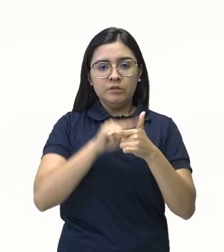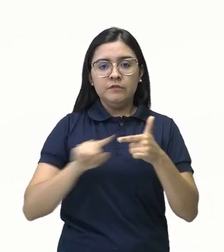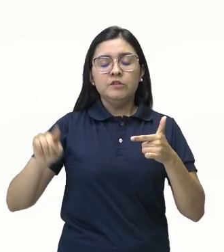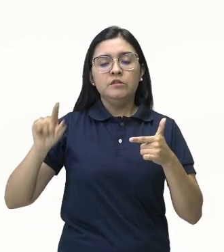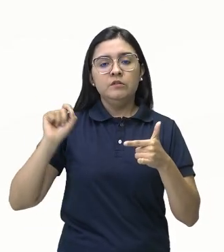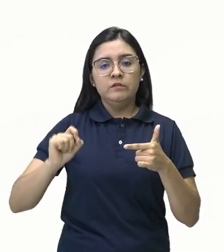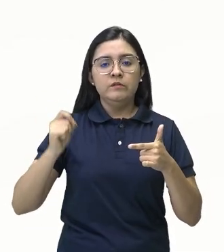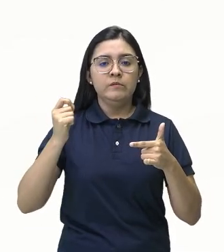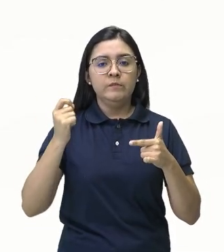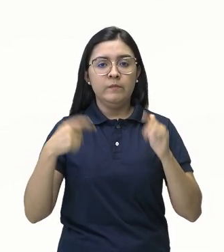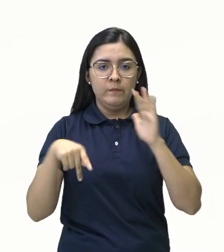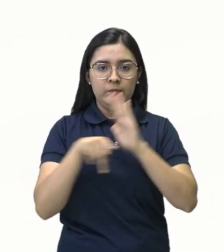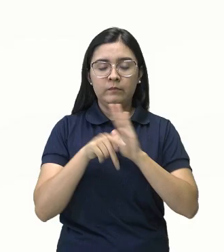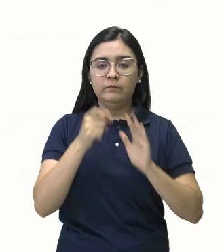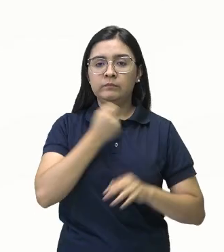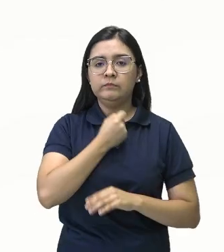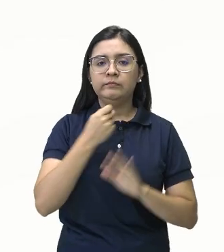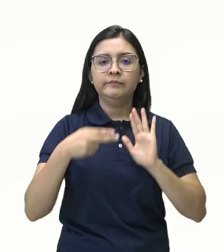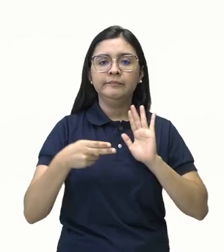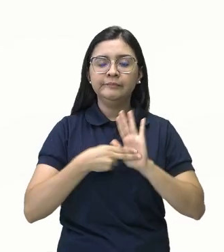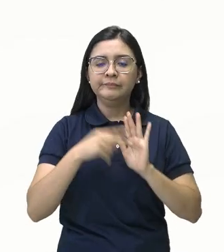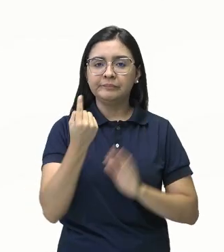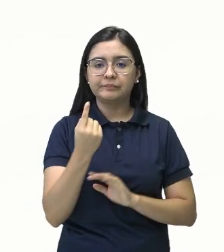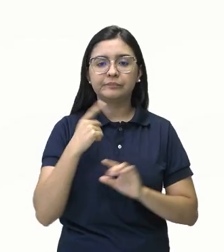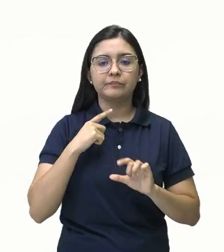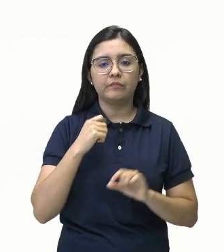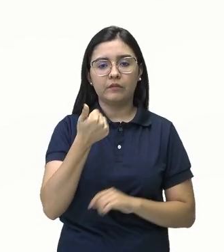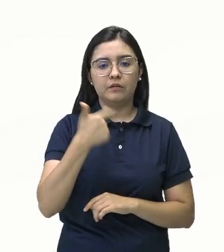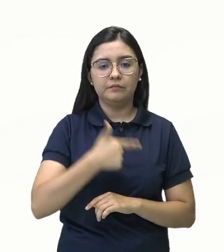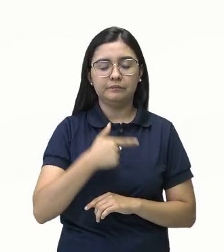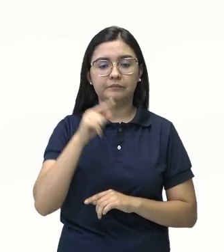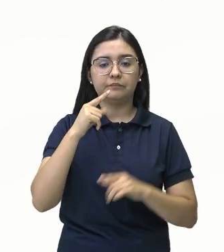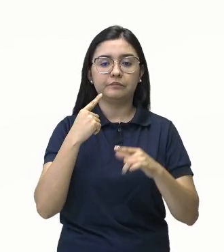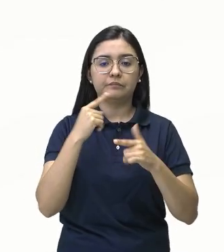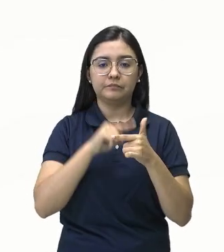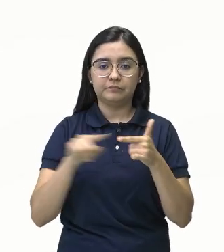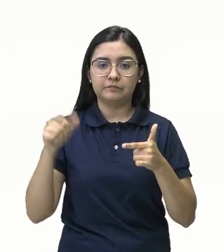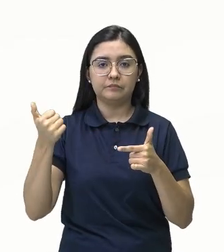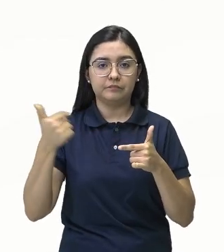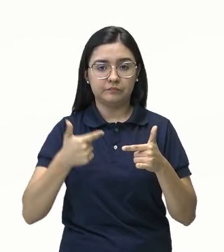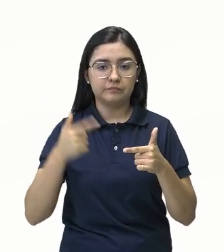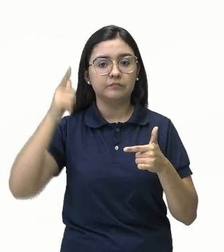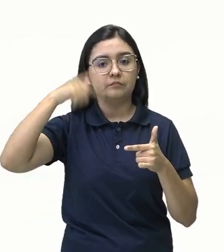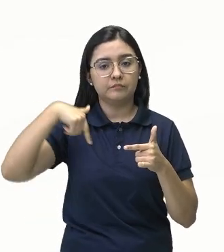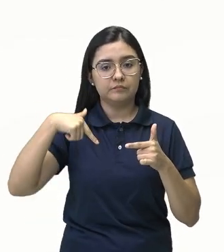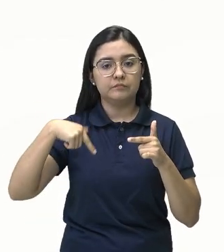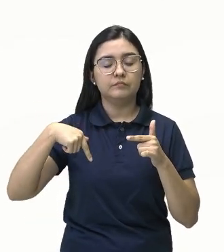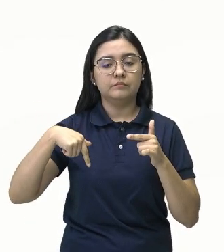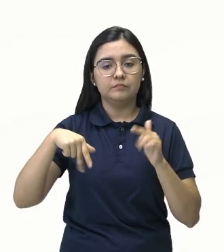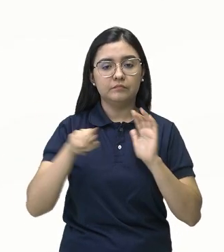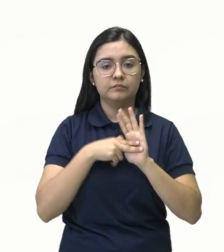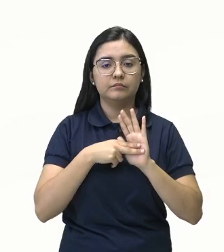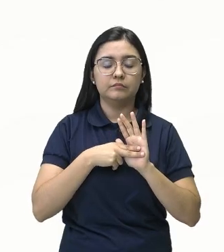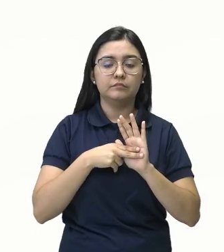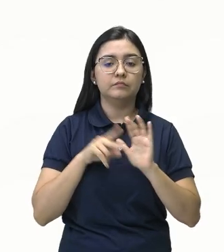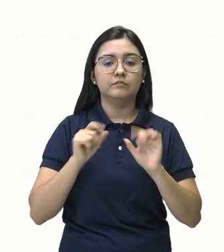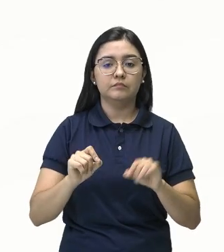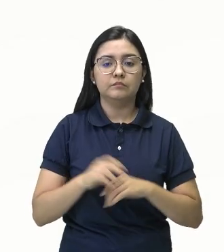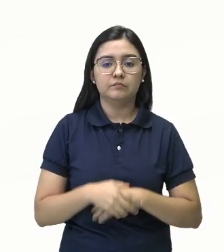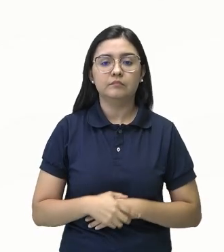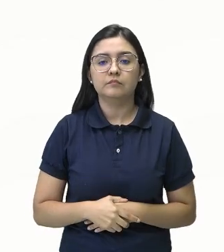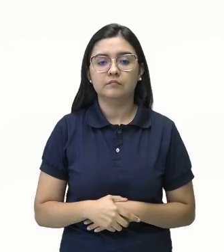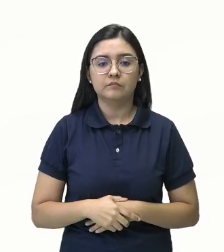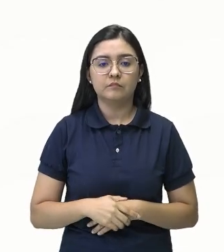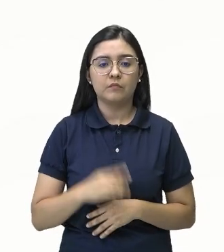dar 1. Então, 12 fatorial dividido por 12 fatorial, aqui vai ser como se fosse